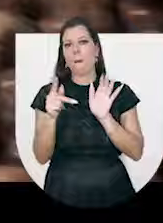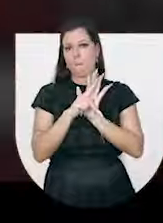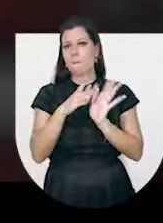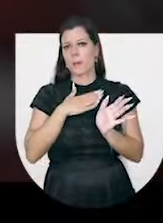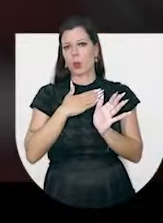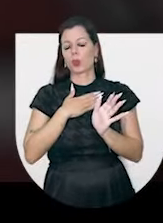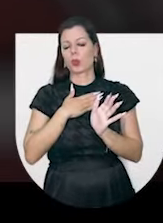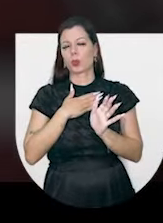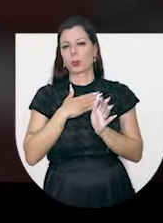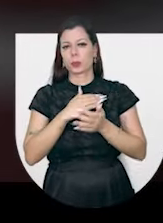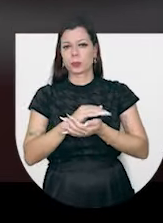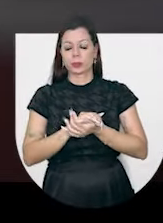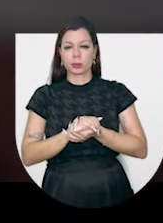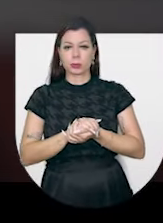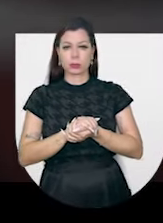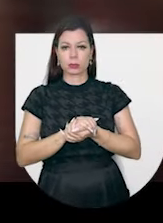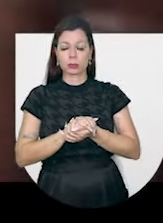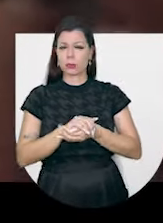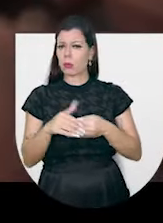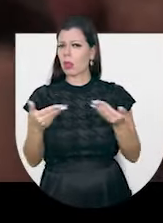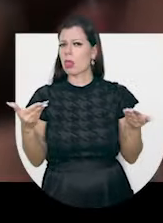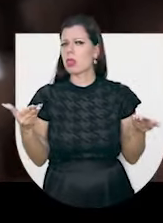conseguir fazer o melhor de mim como artesão.